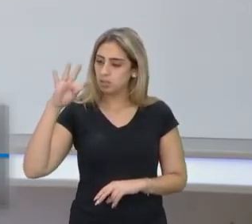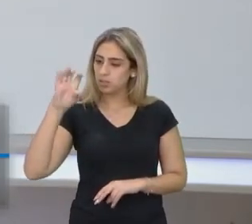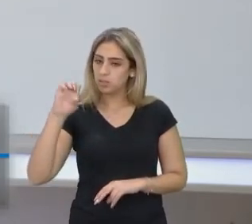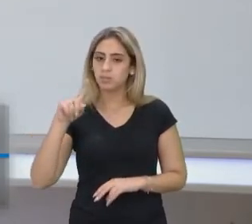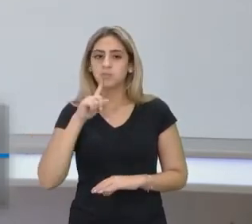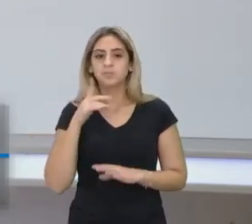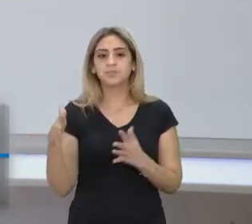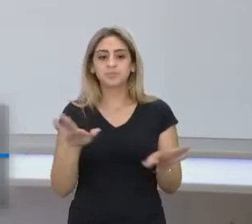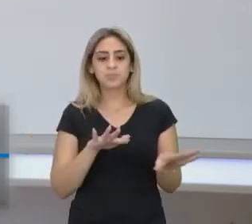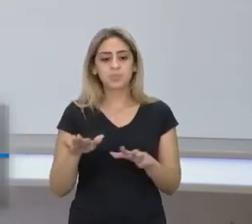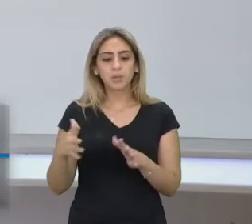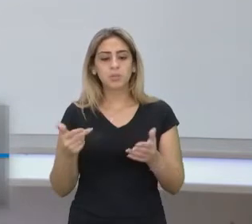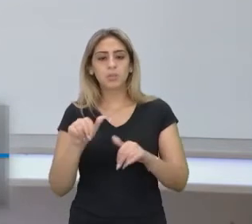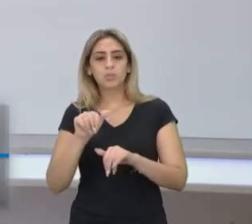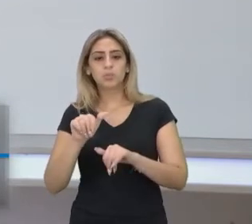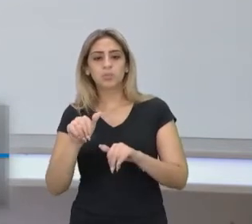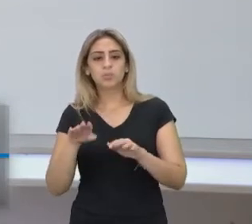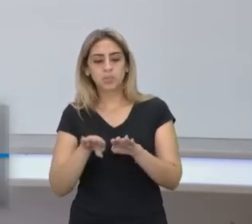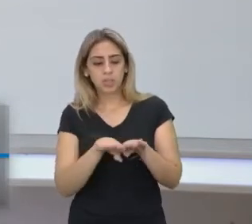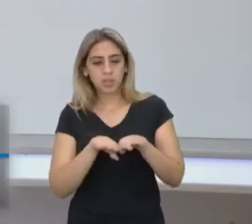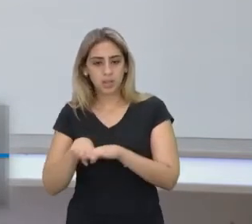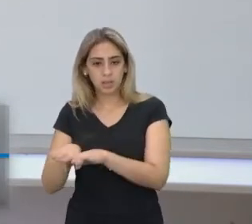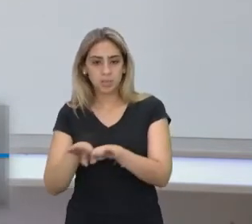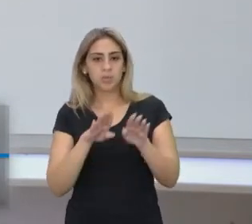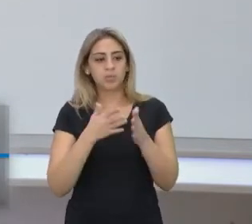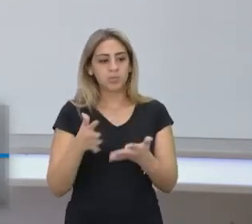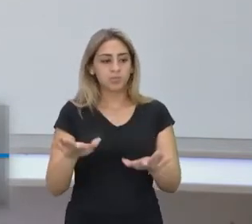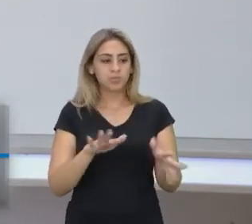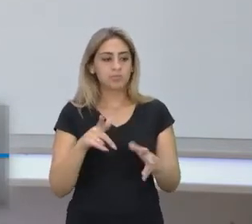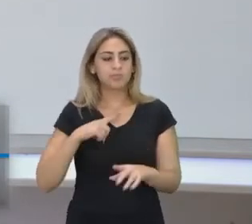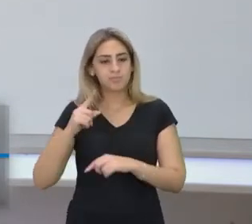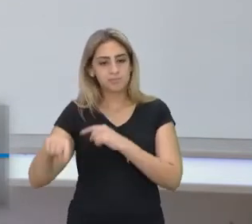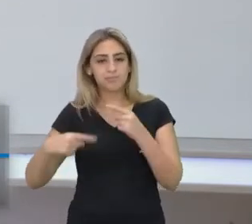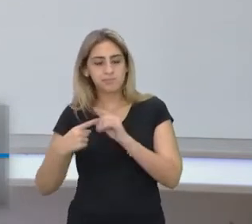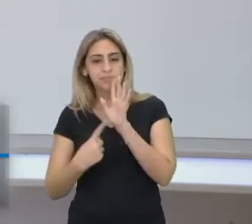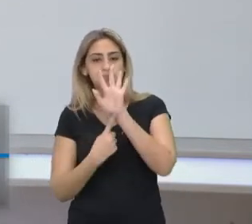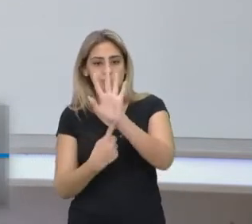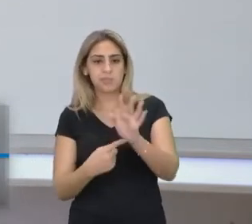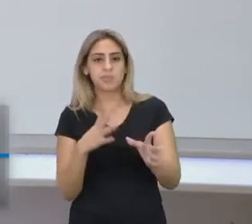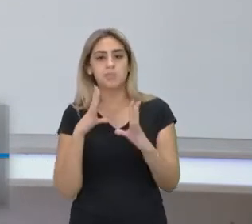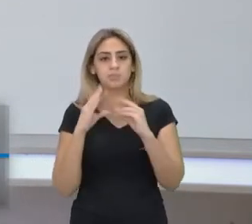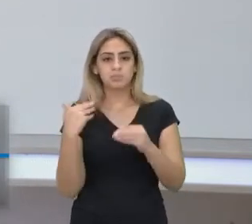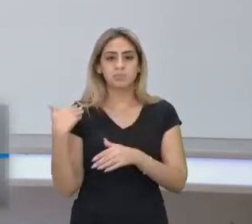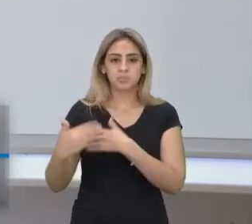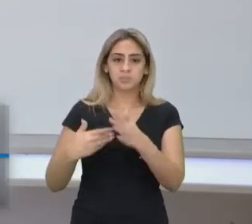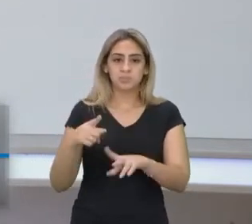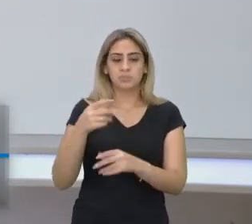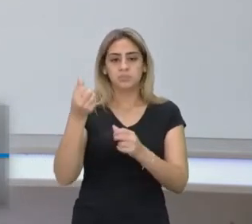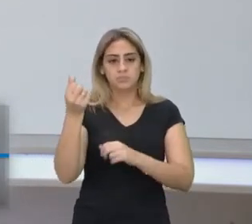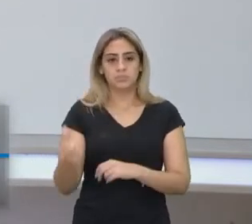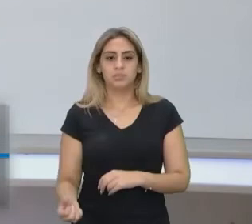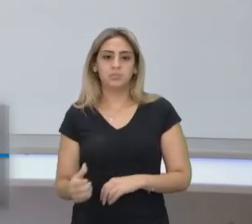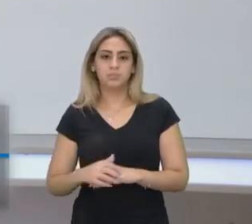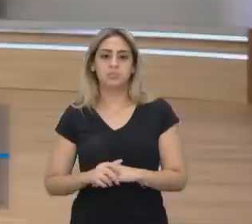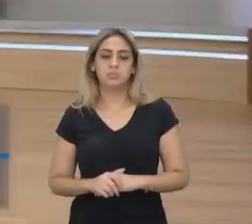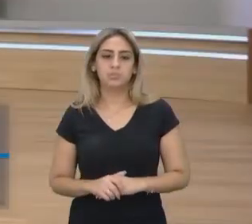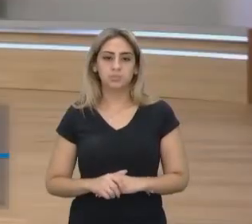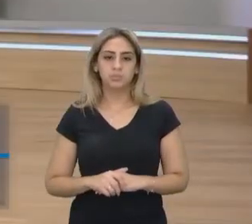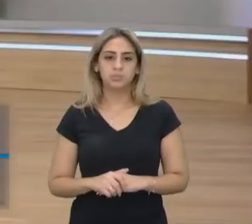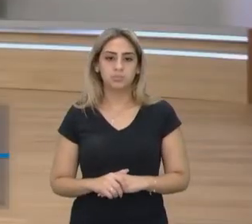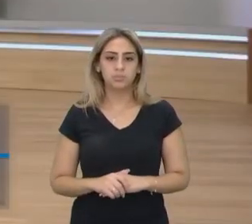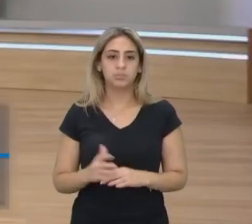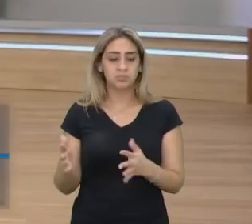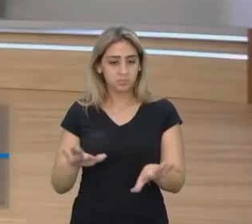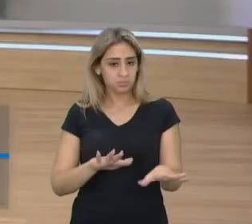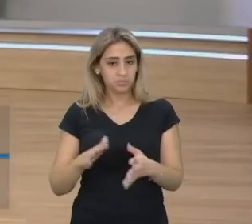em movimento, ele traz, ele tem por objetivo de apresentar para vocês durante esse semestre. Então, ali, ó,